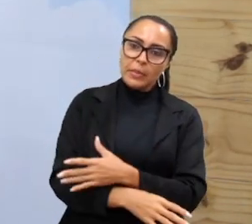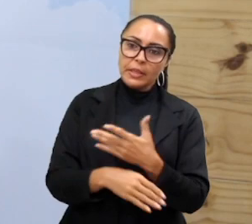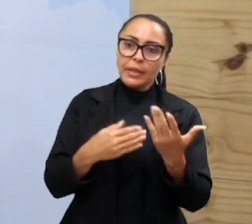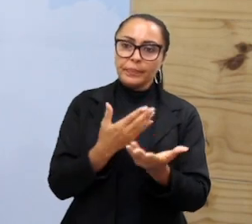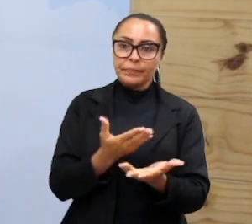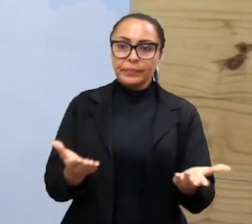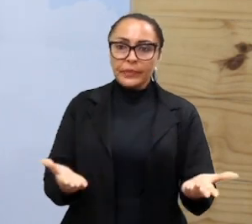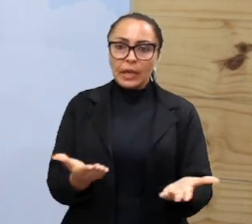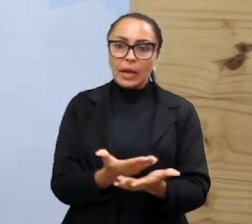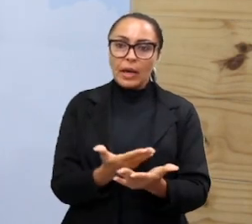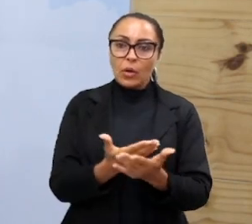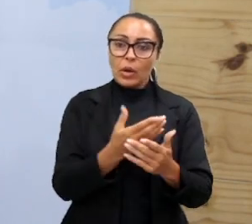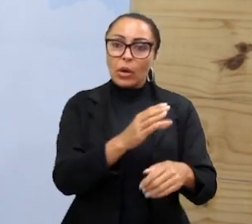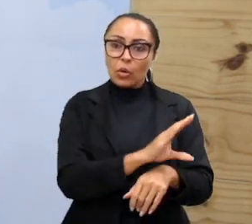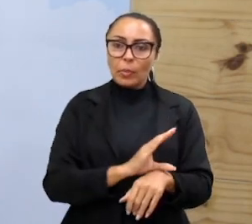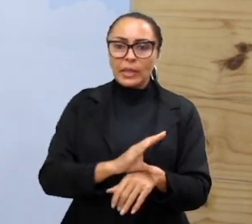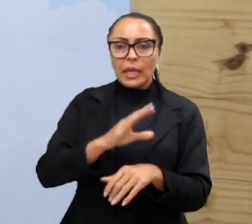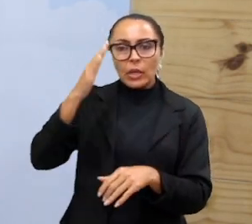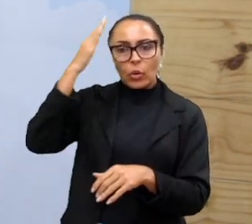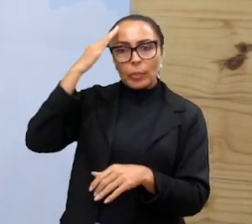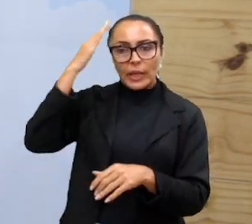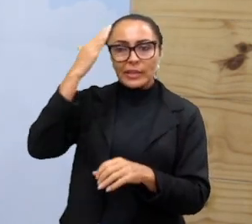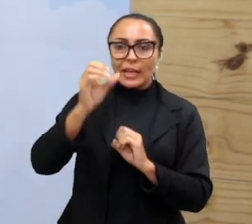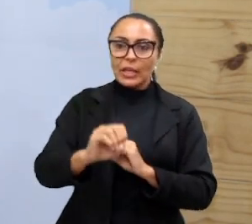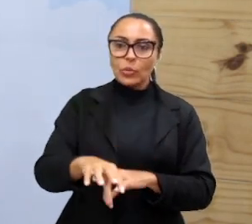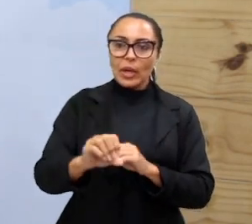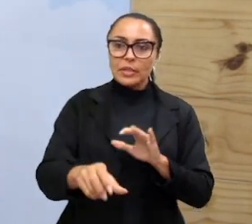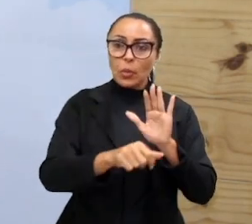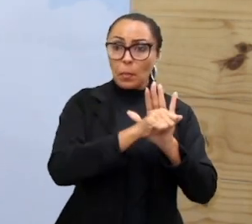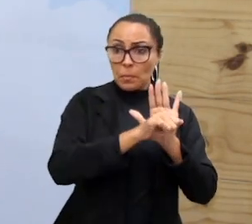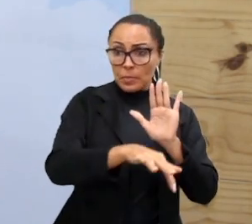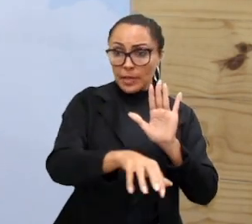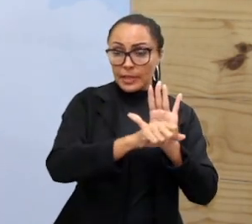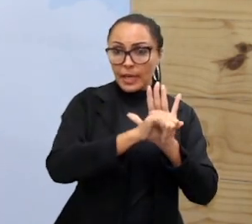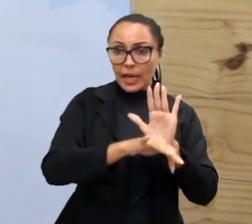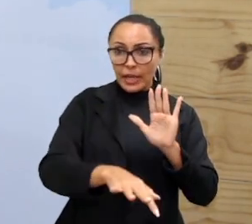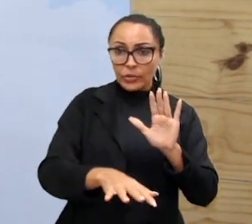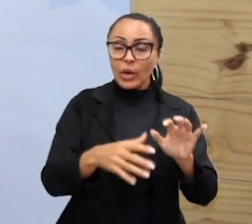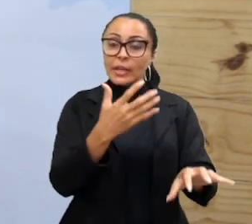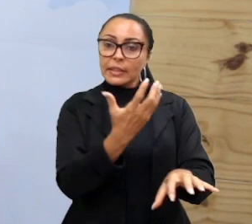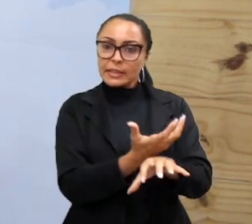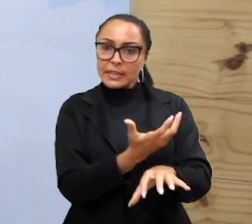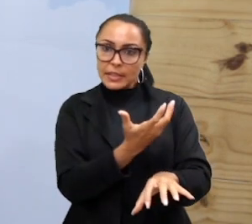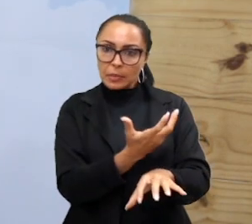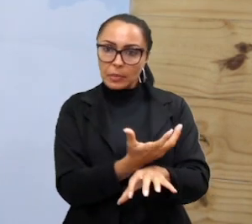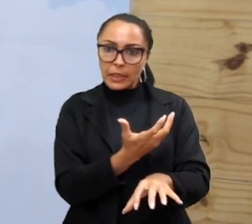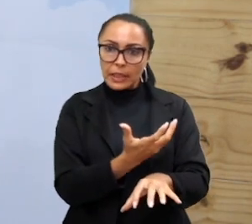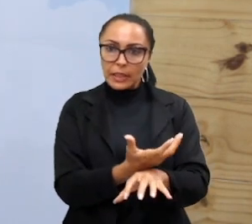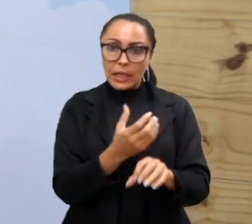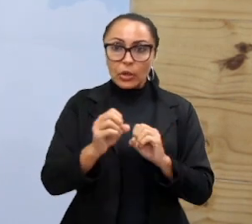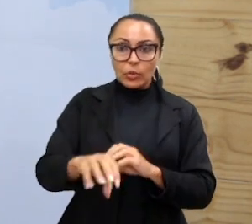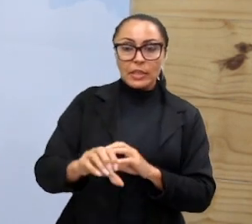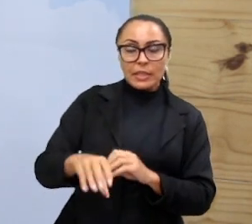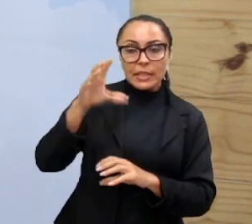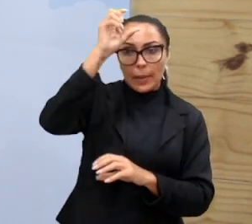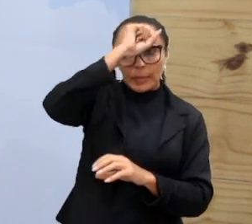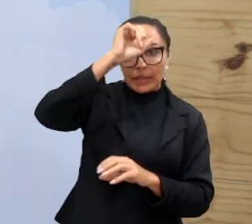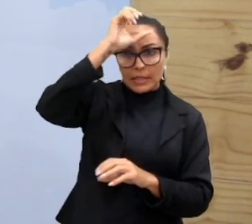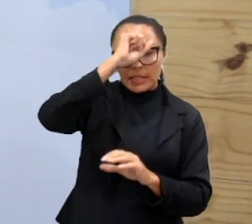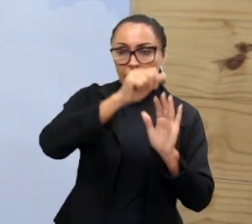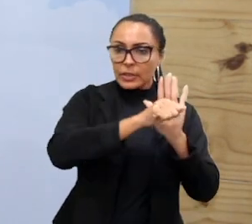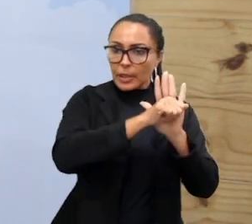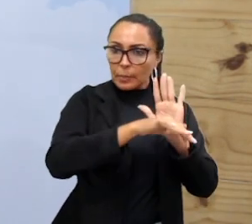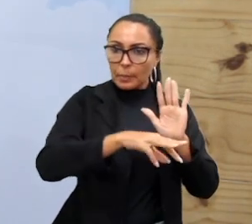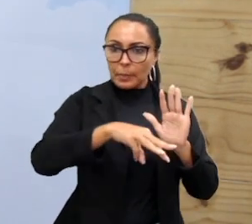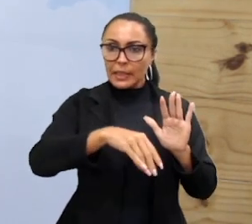competência, compreender a educação midiática da disciplina ensino e aprendizagem sobre a mídia, né?